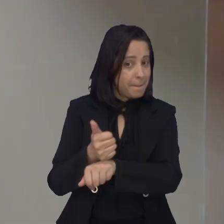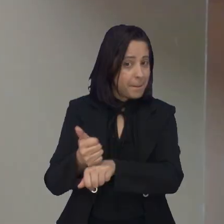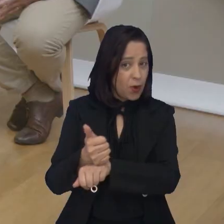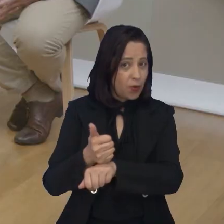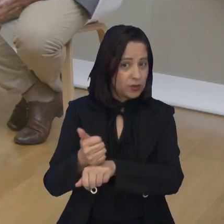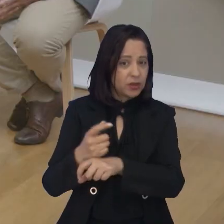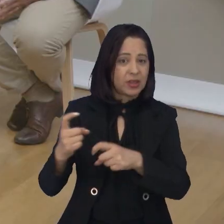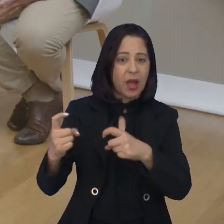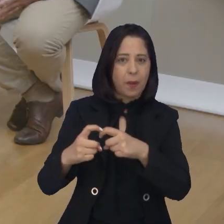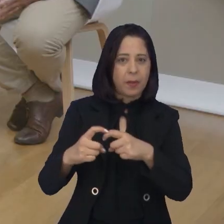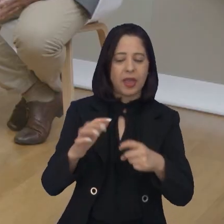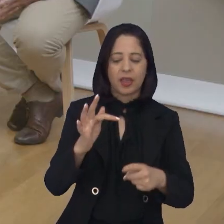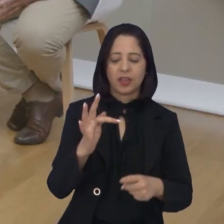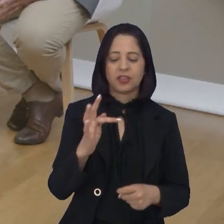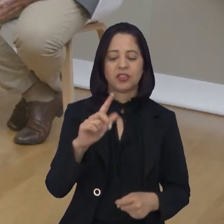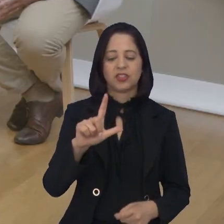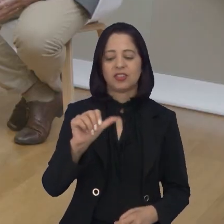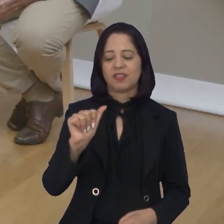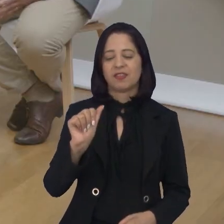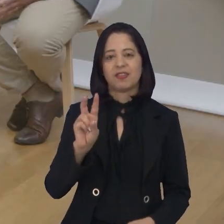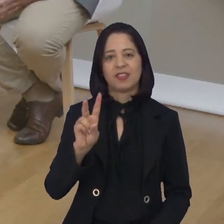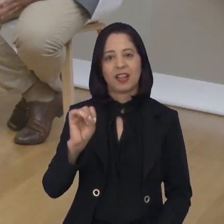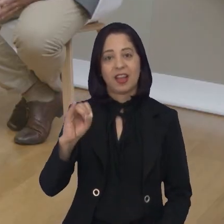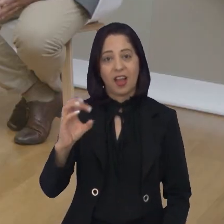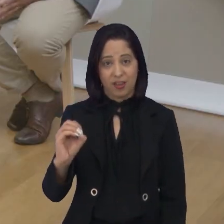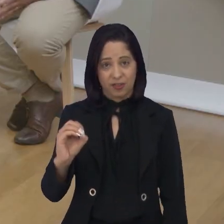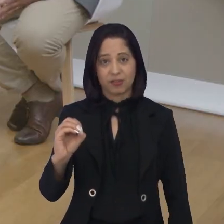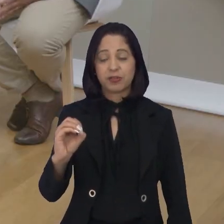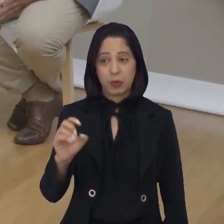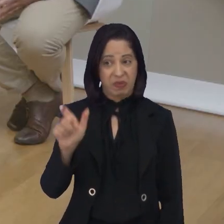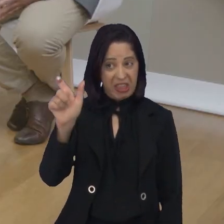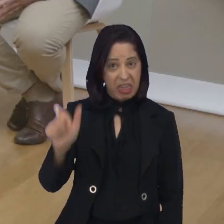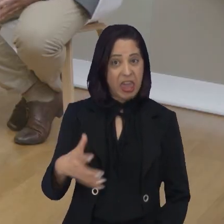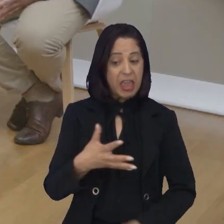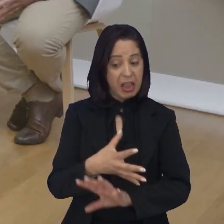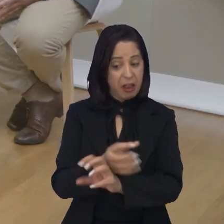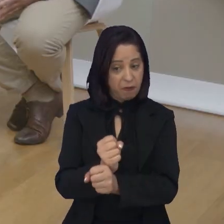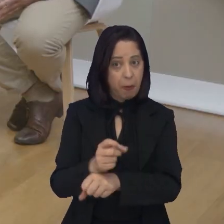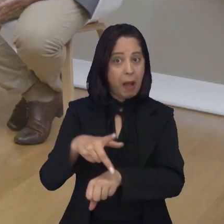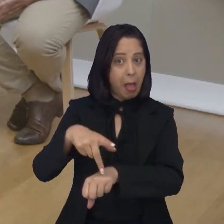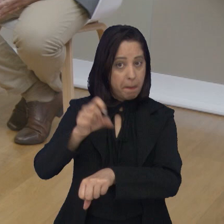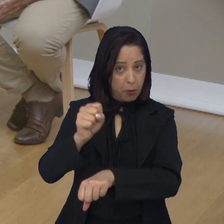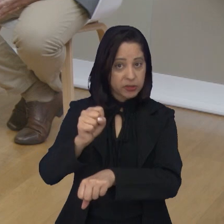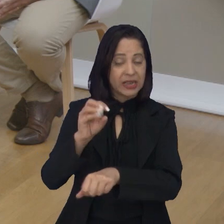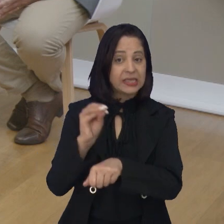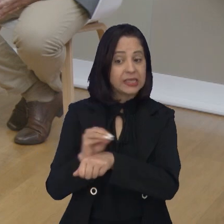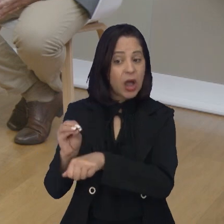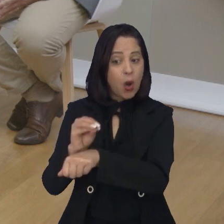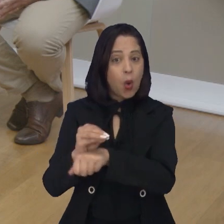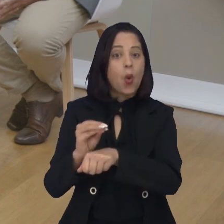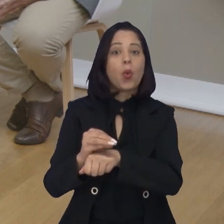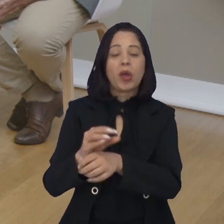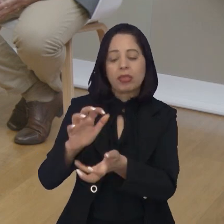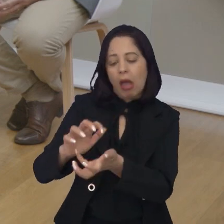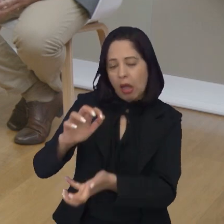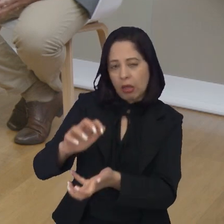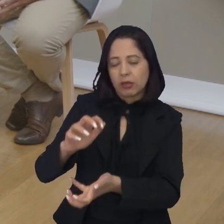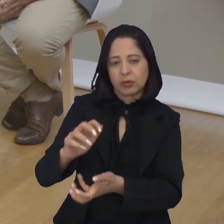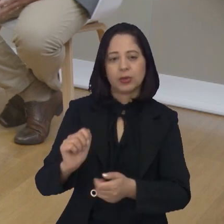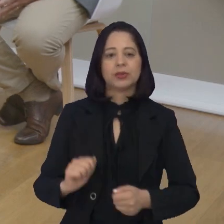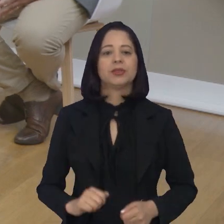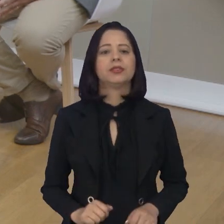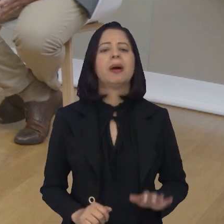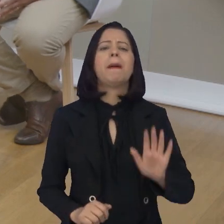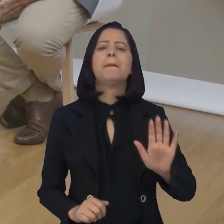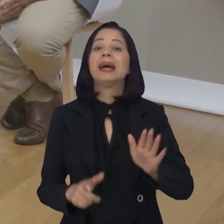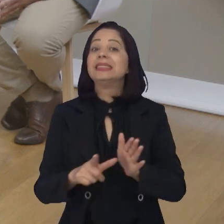o Dr. Flávio Jambo, que é pós-graduado em geriatria e medicina intensiva. Só que antes da